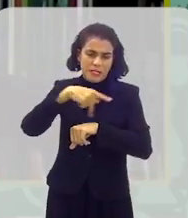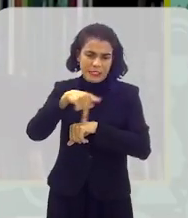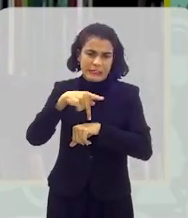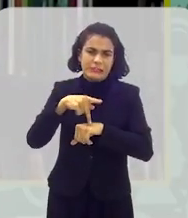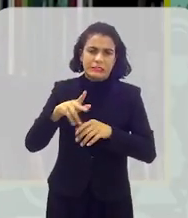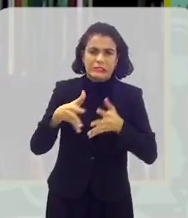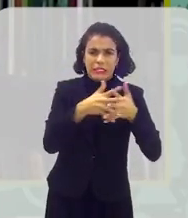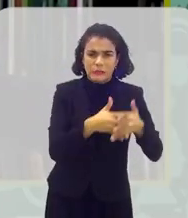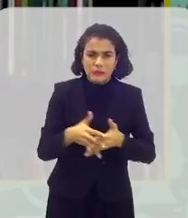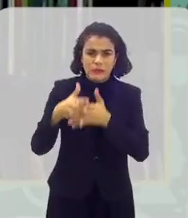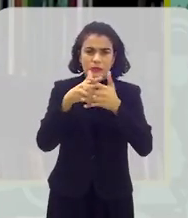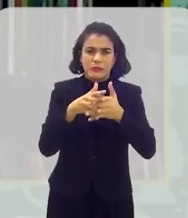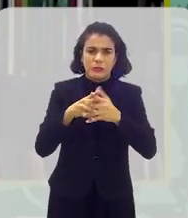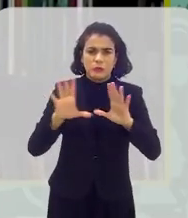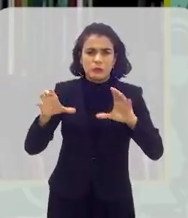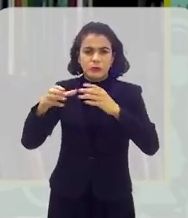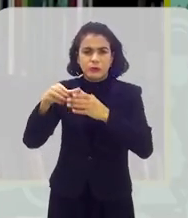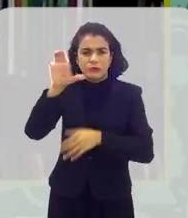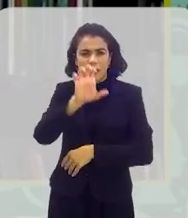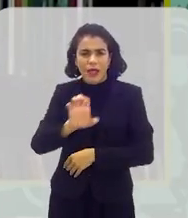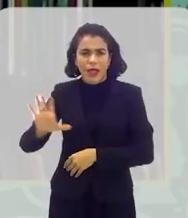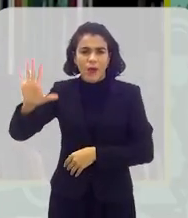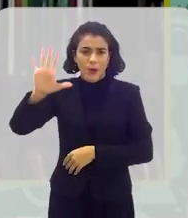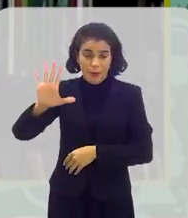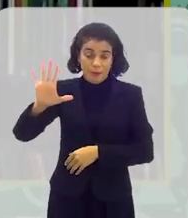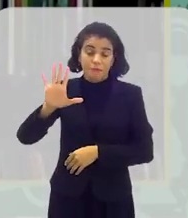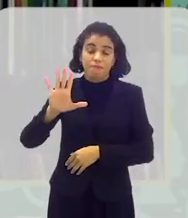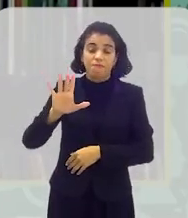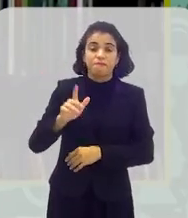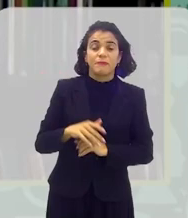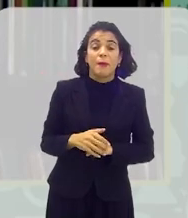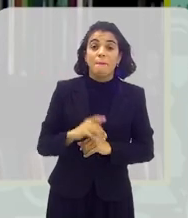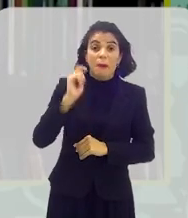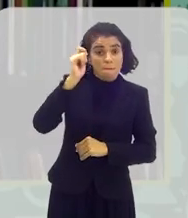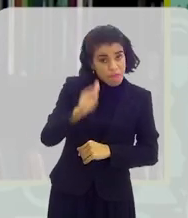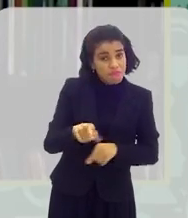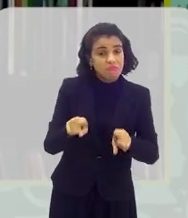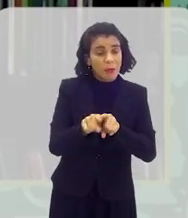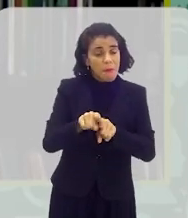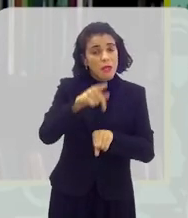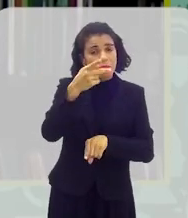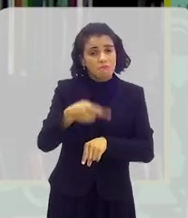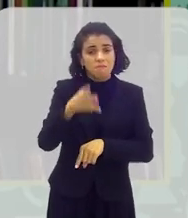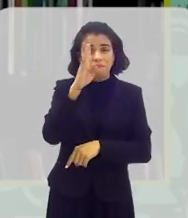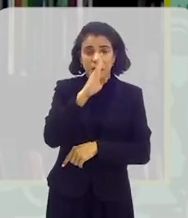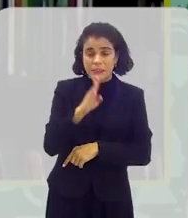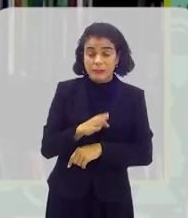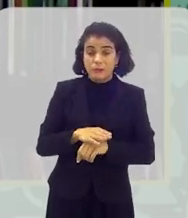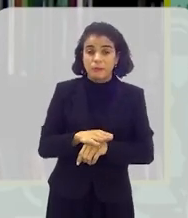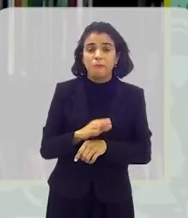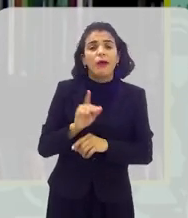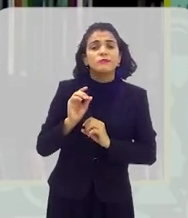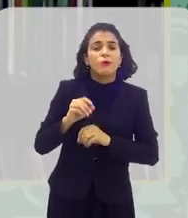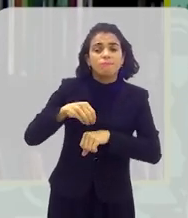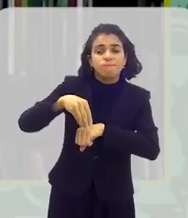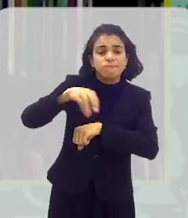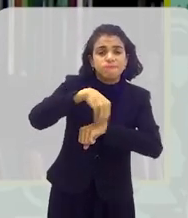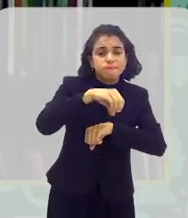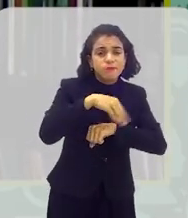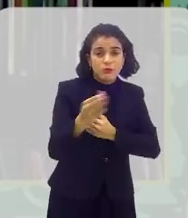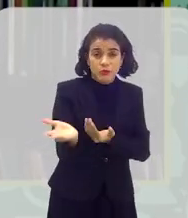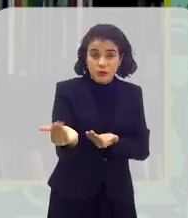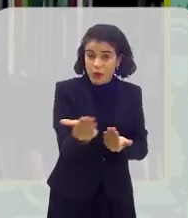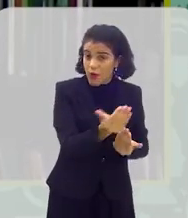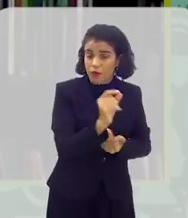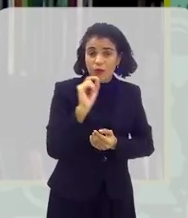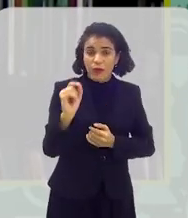Comunidade Europeia mas ela chegará muito mais rápida ao nosso país o que a gente coloca para o jovem que